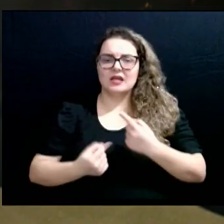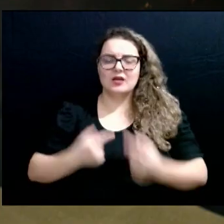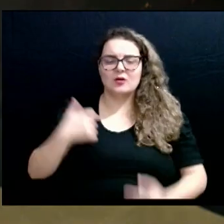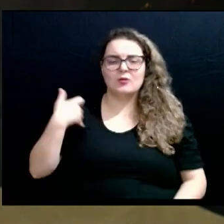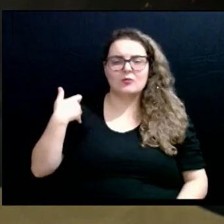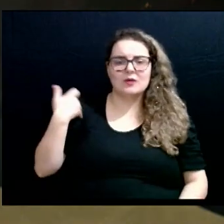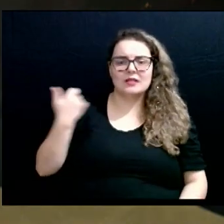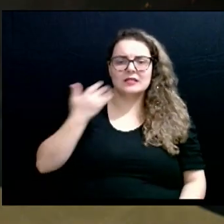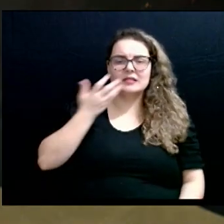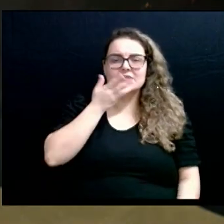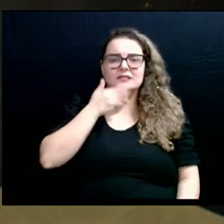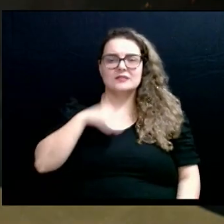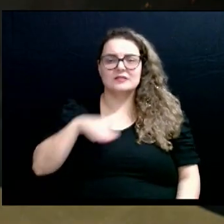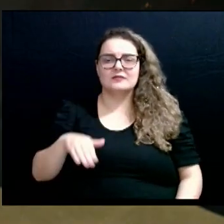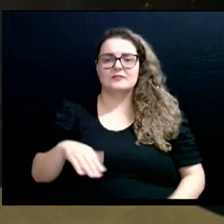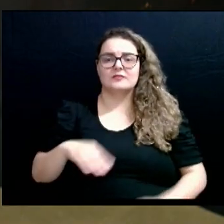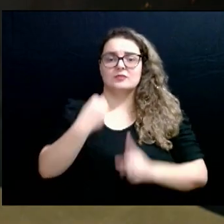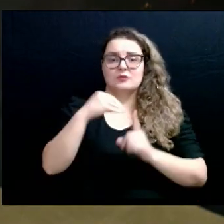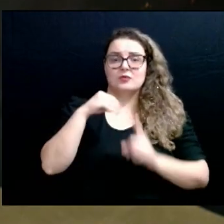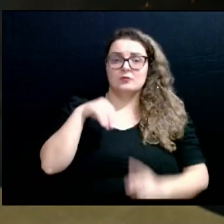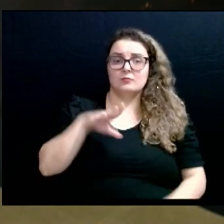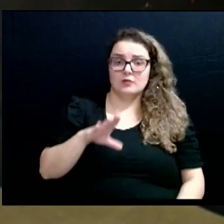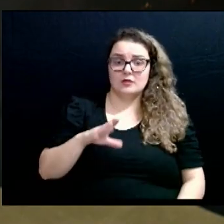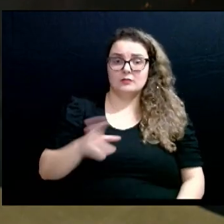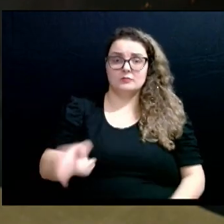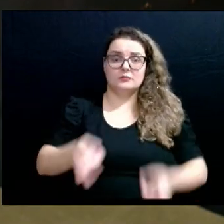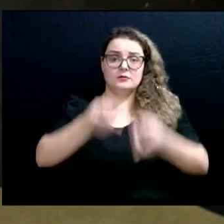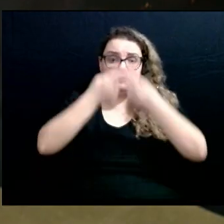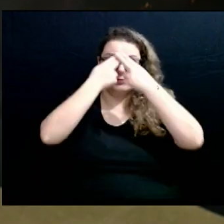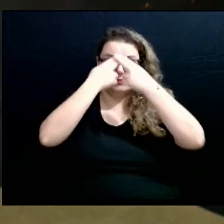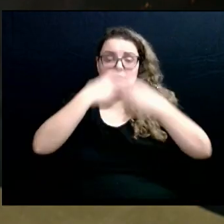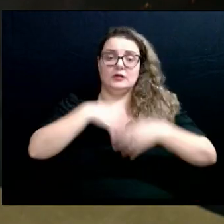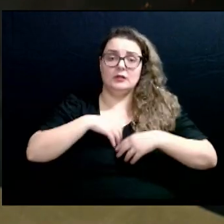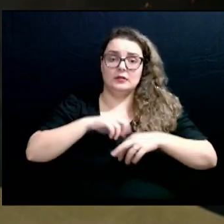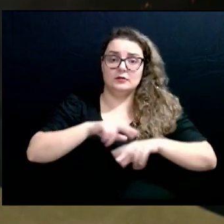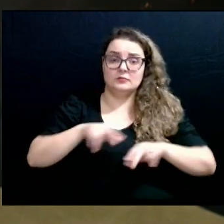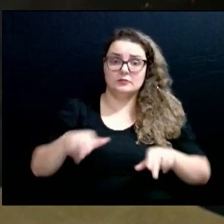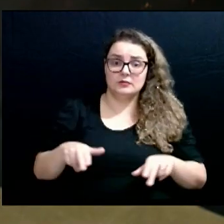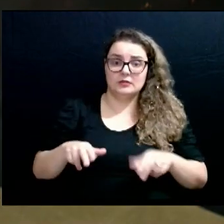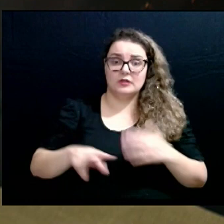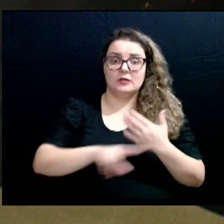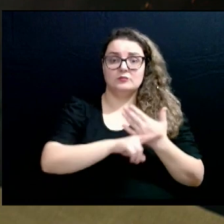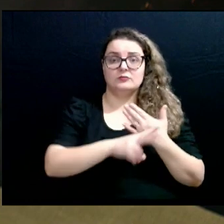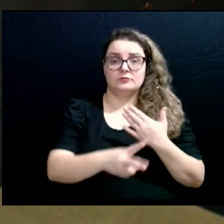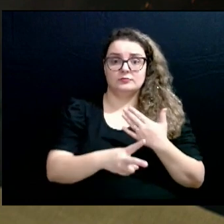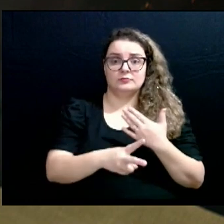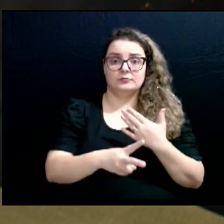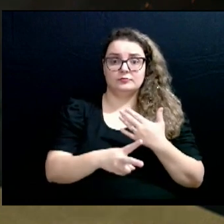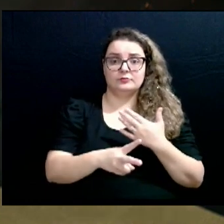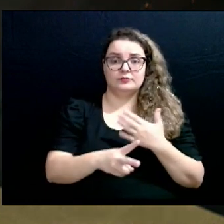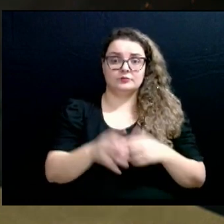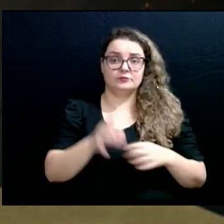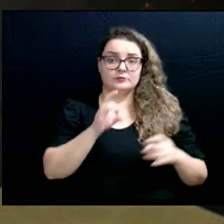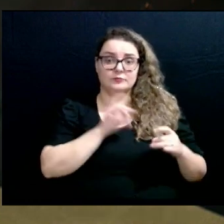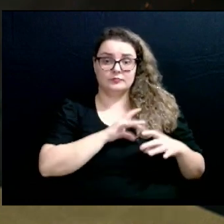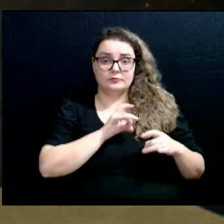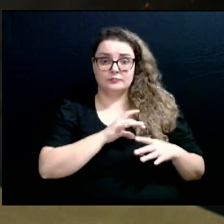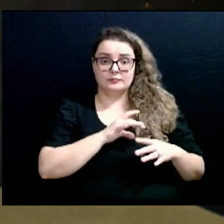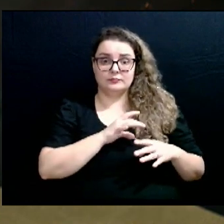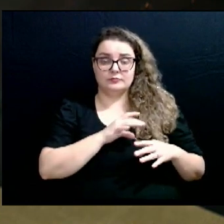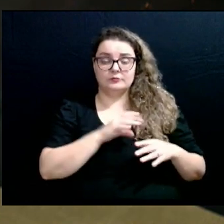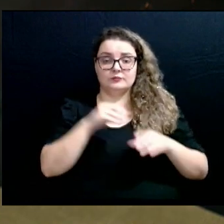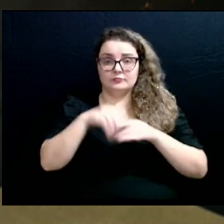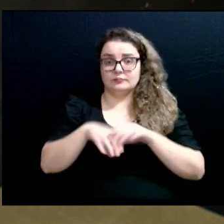mais vulneráveis a traumas emocionais causados por situações de medo dentro